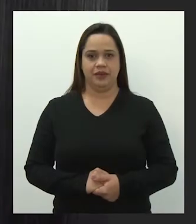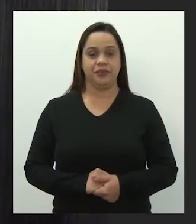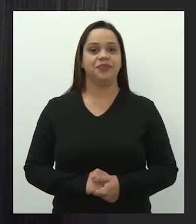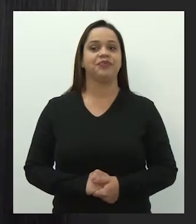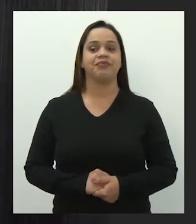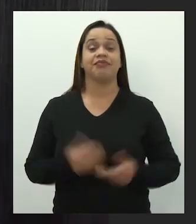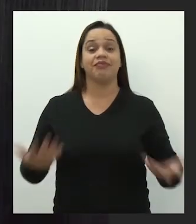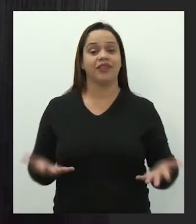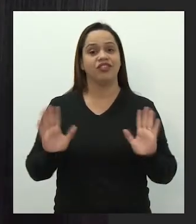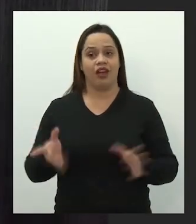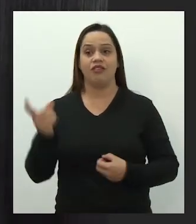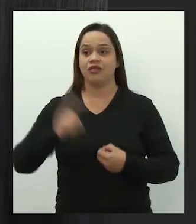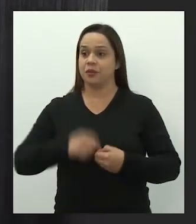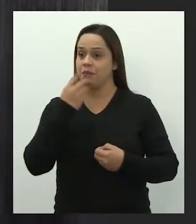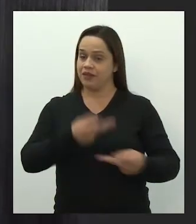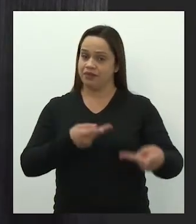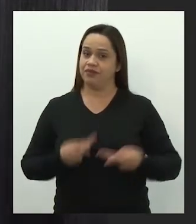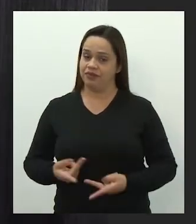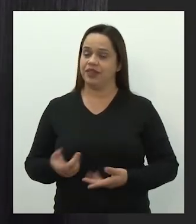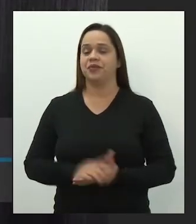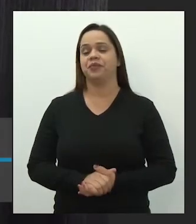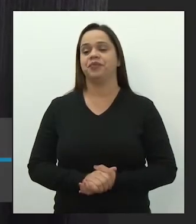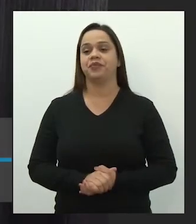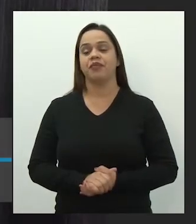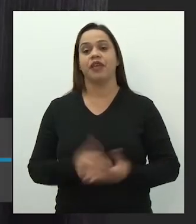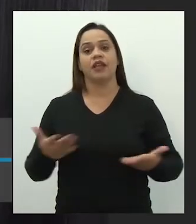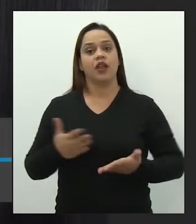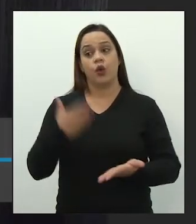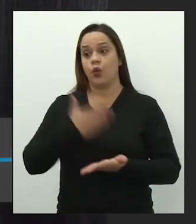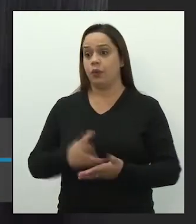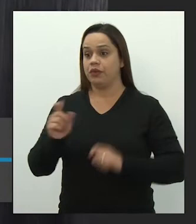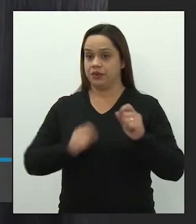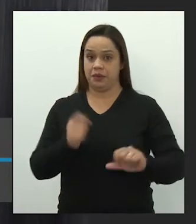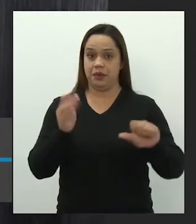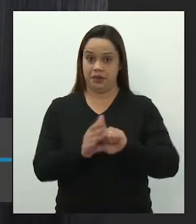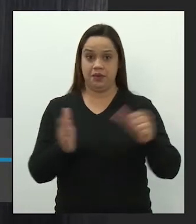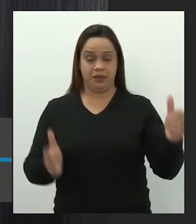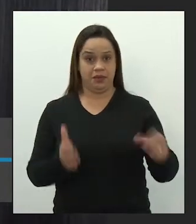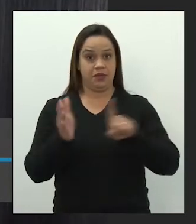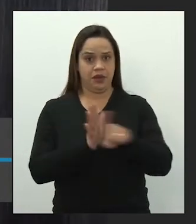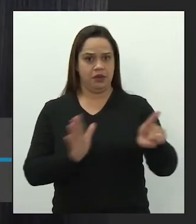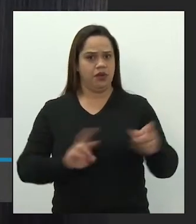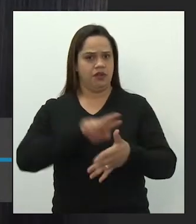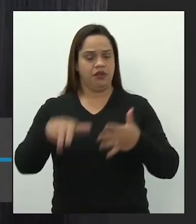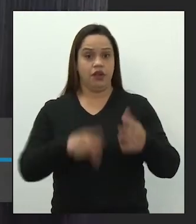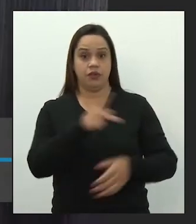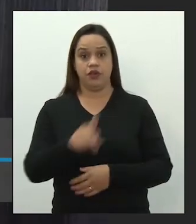Olá, pessoal, sejam bem-vindos de volta. Então, Carol, no começo, para a primeira questão, vários professores falaram que